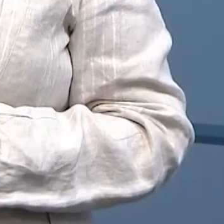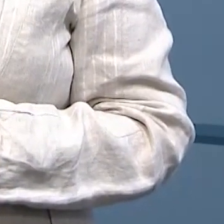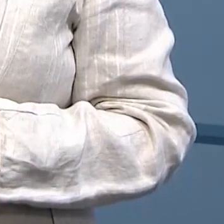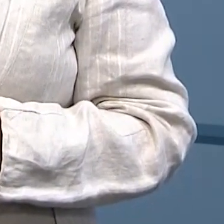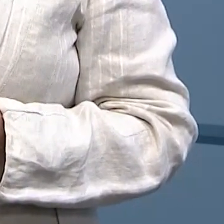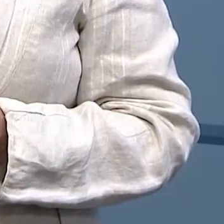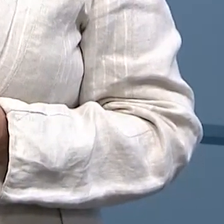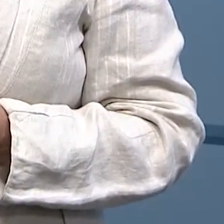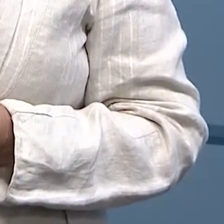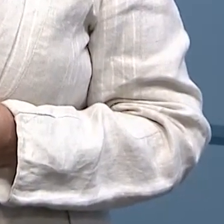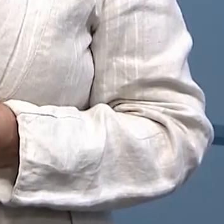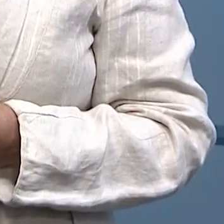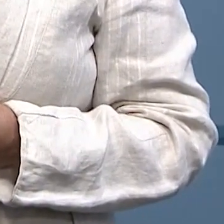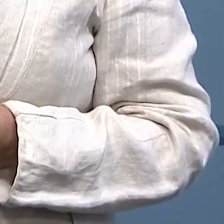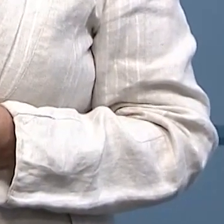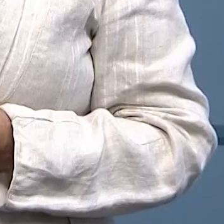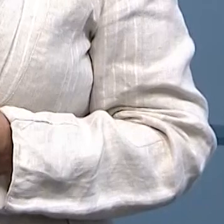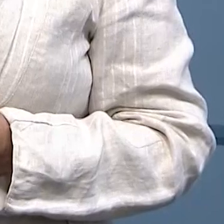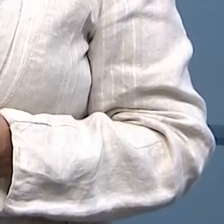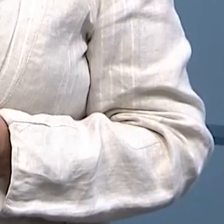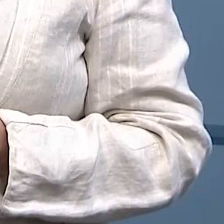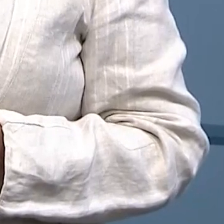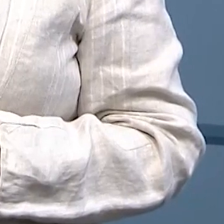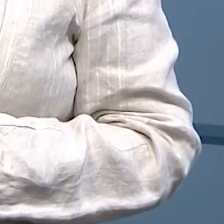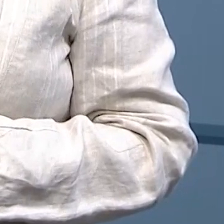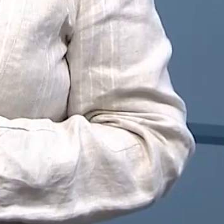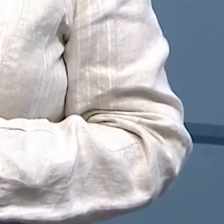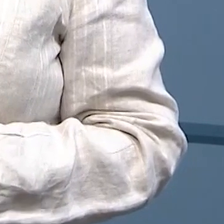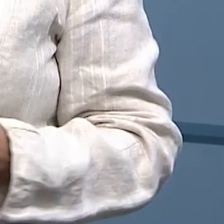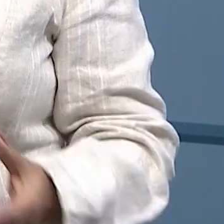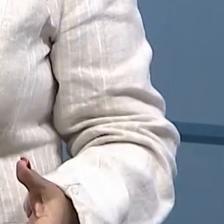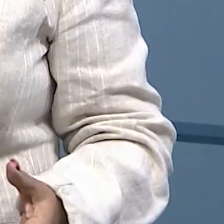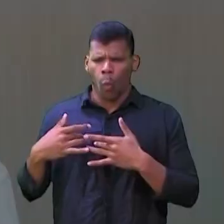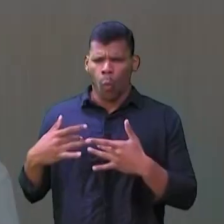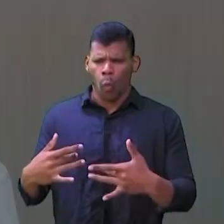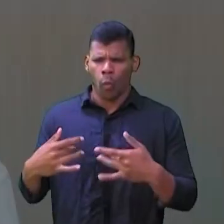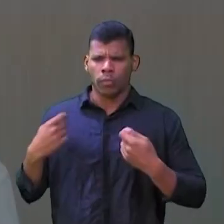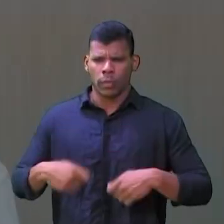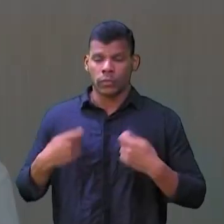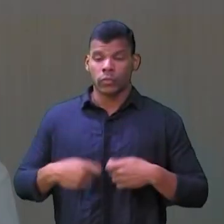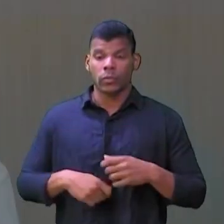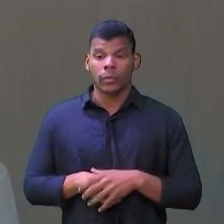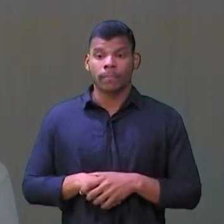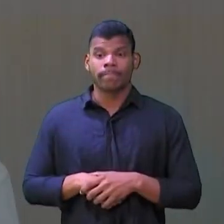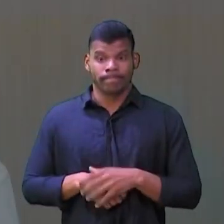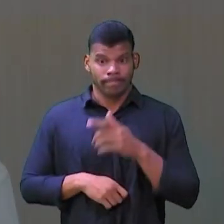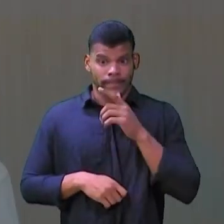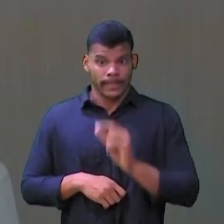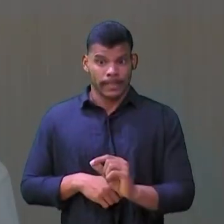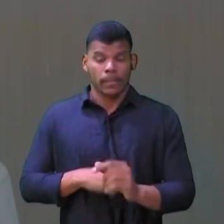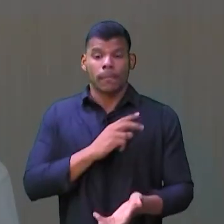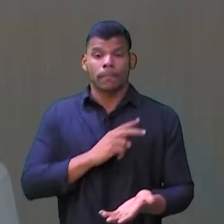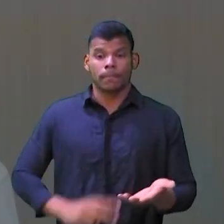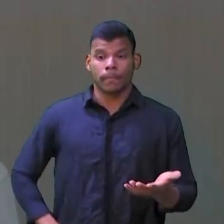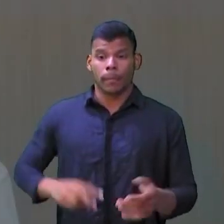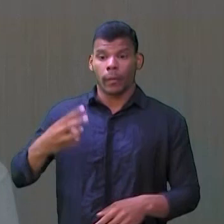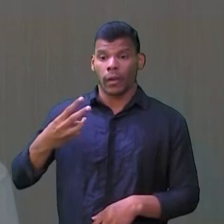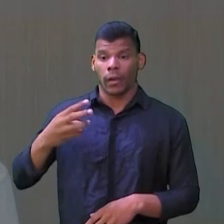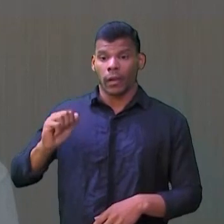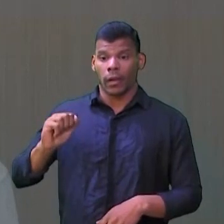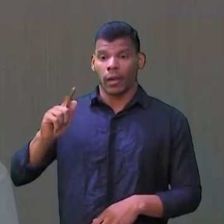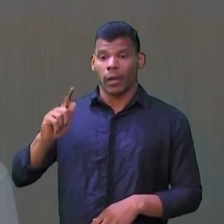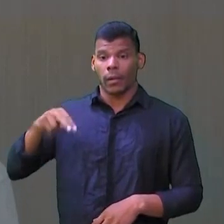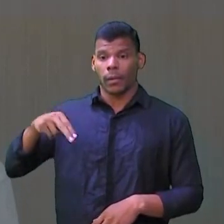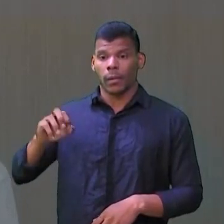apoio e solidariedade à vereadora Magnólia Aragão. A vereadora Magnólia Aragão,